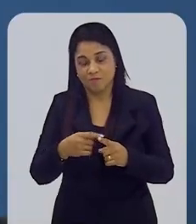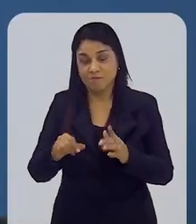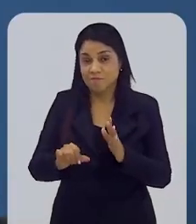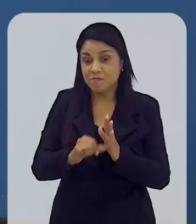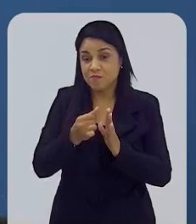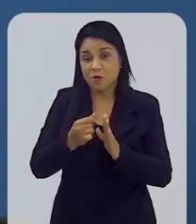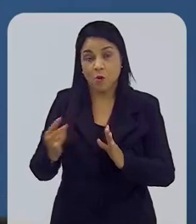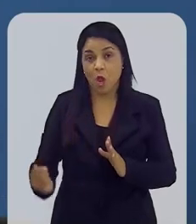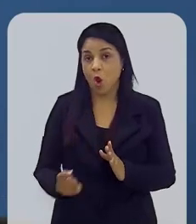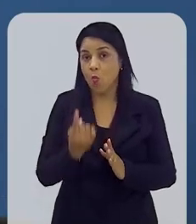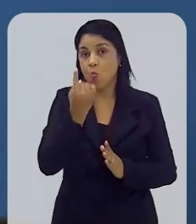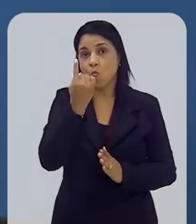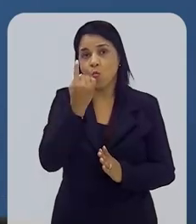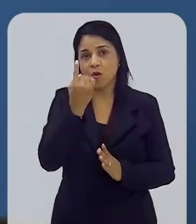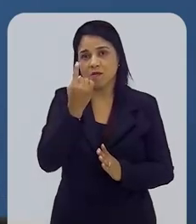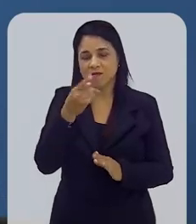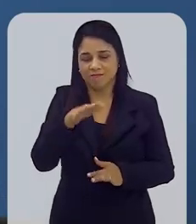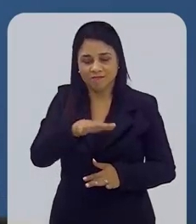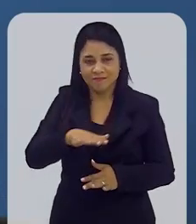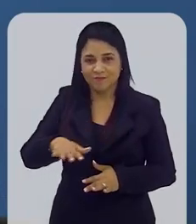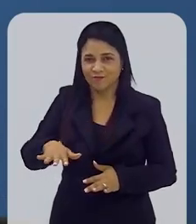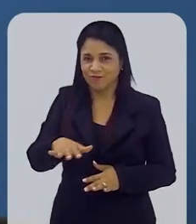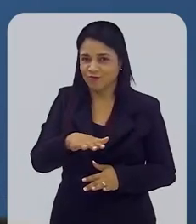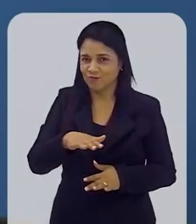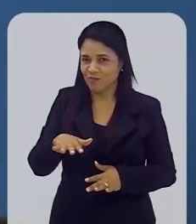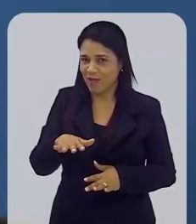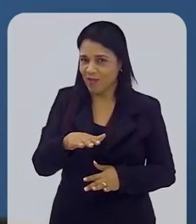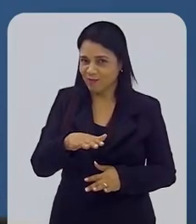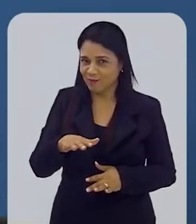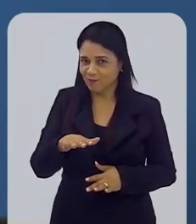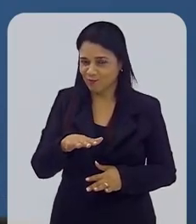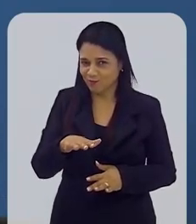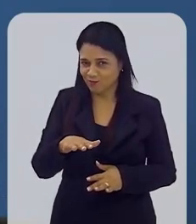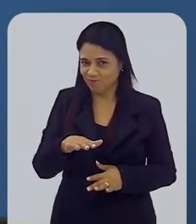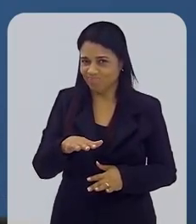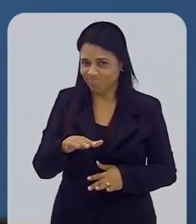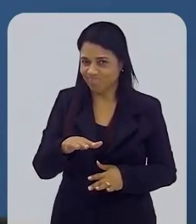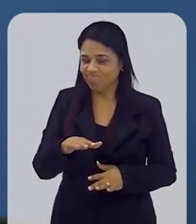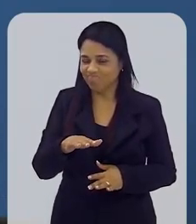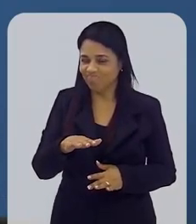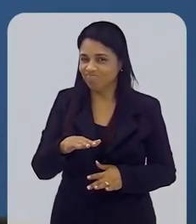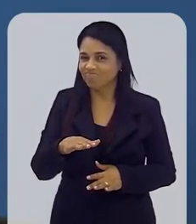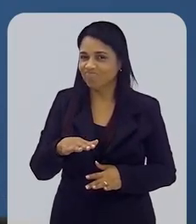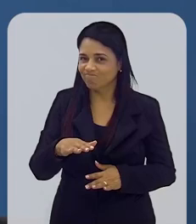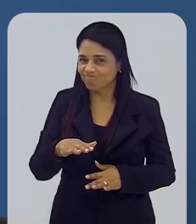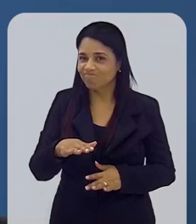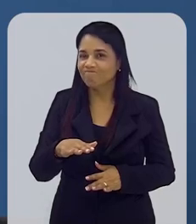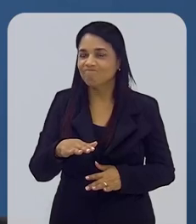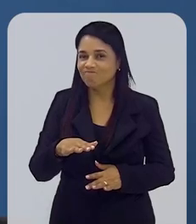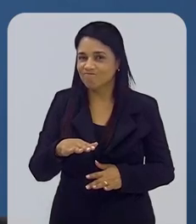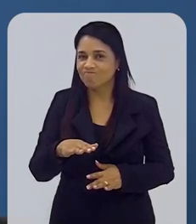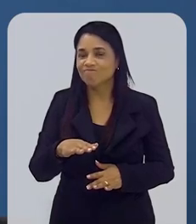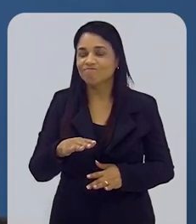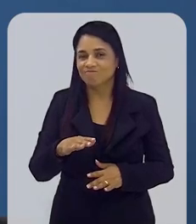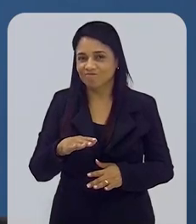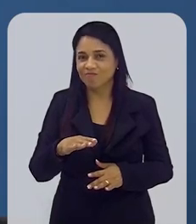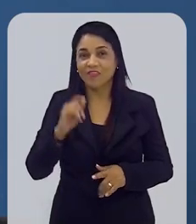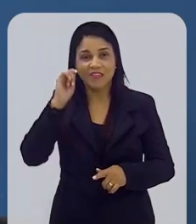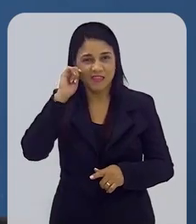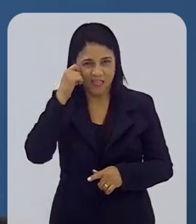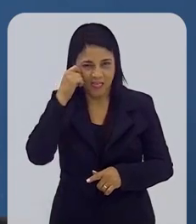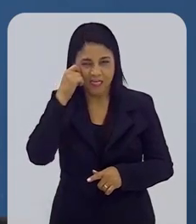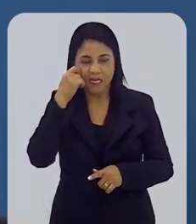onde eu era sempre a única. Durante muitos lugares onde eu passei, eu era a única. E é muito pesado o fardo de